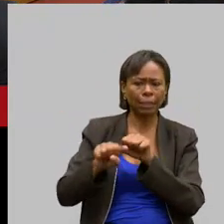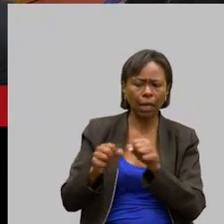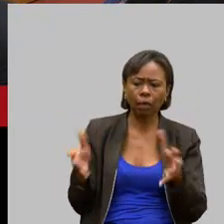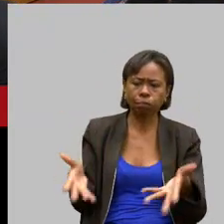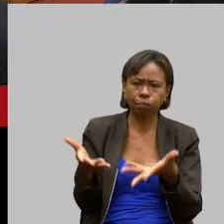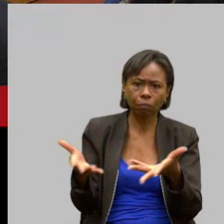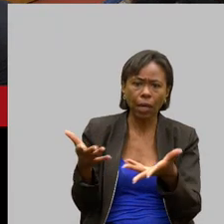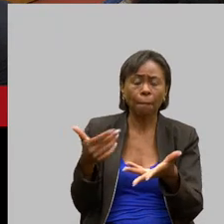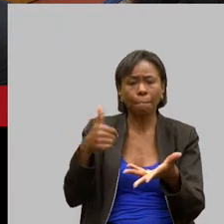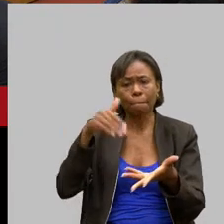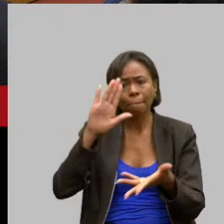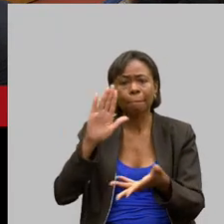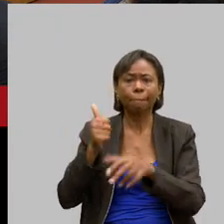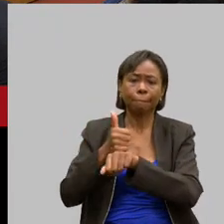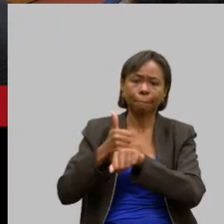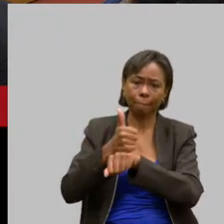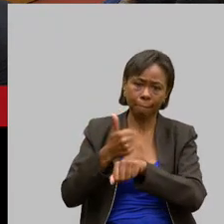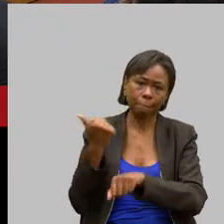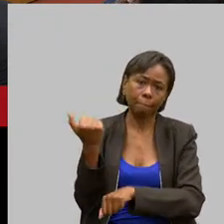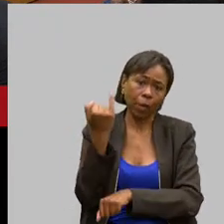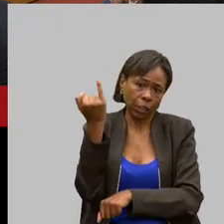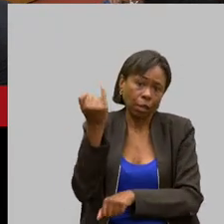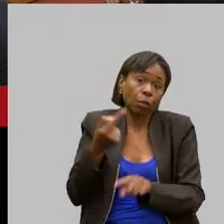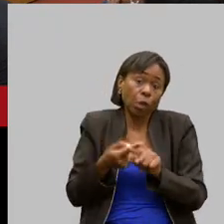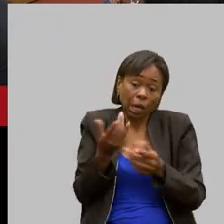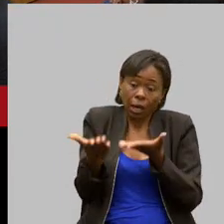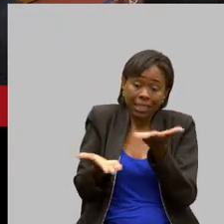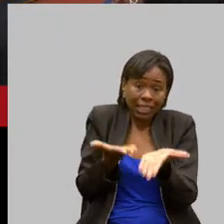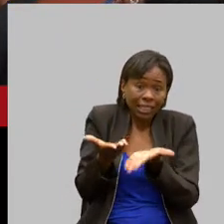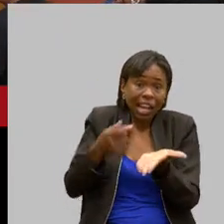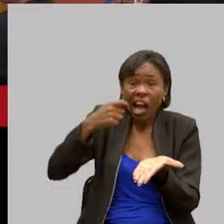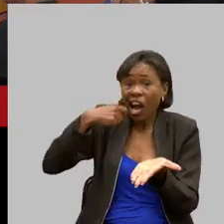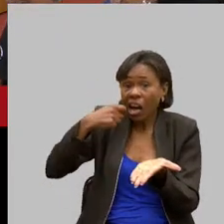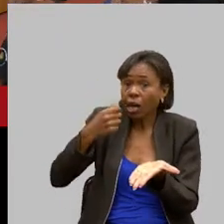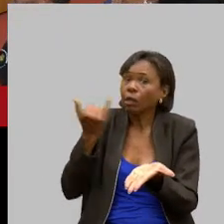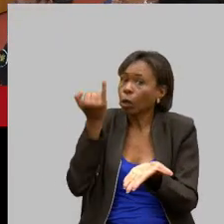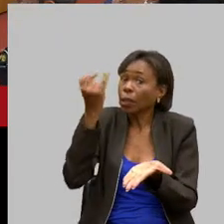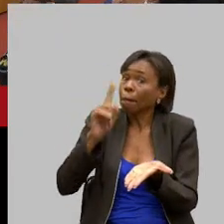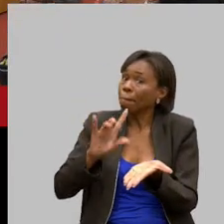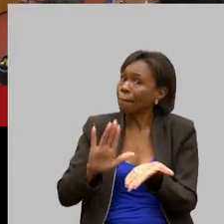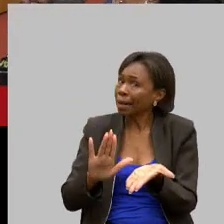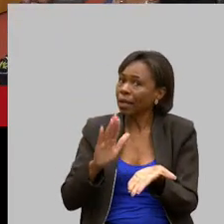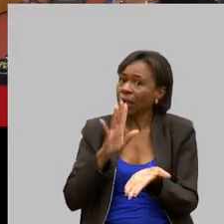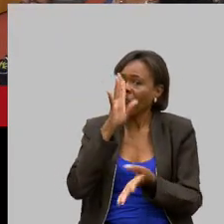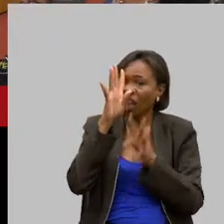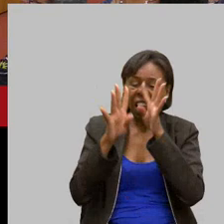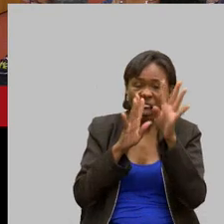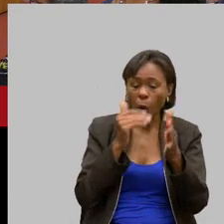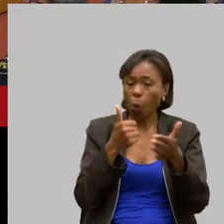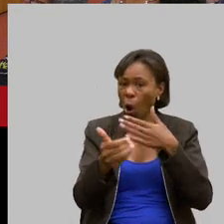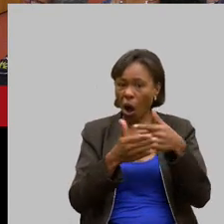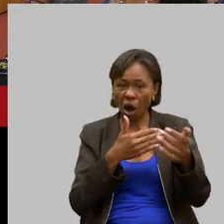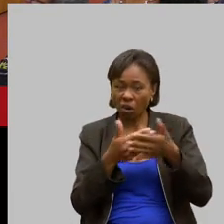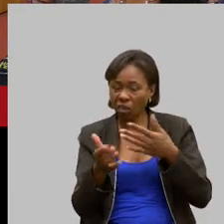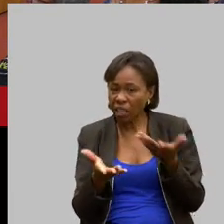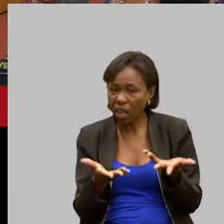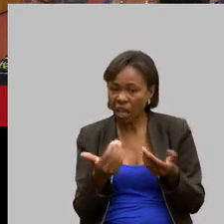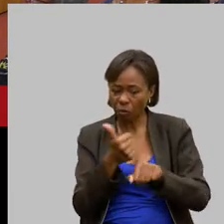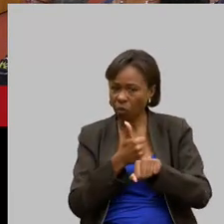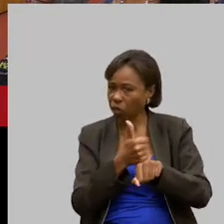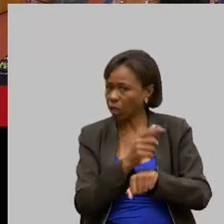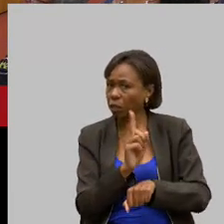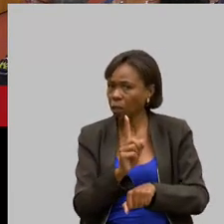profissionais porque é um serviço que é importante mas que não pode ser feito por qualquer profissional o profissional precisa ter um